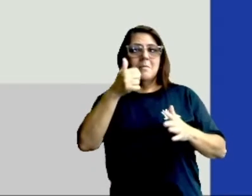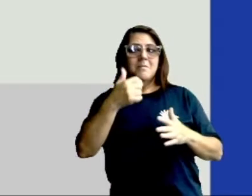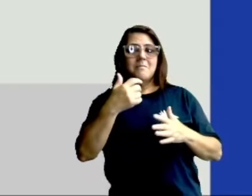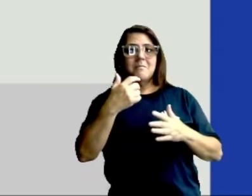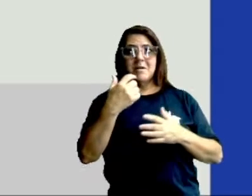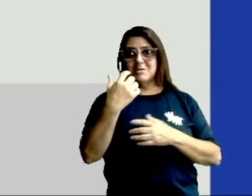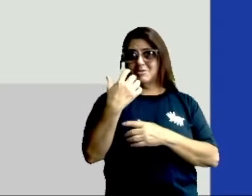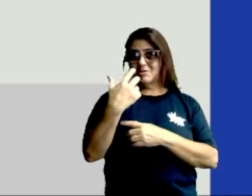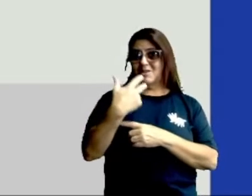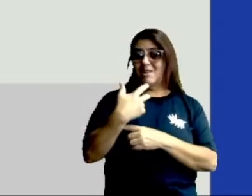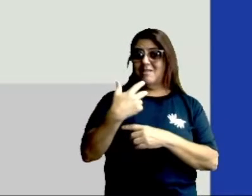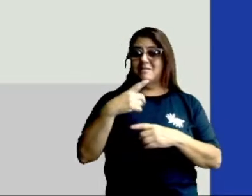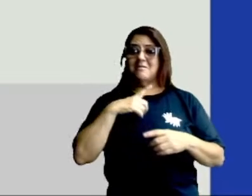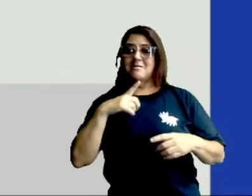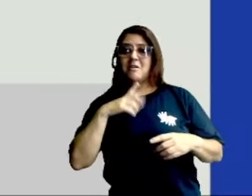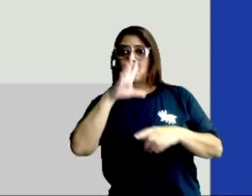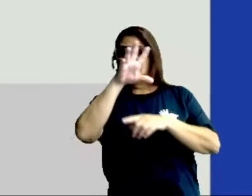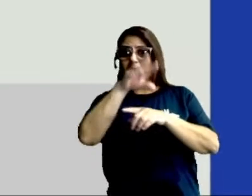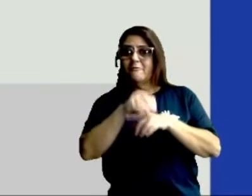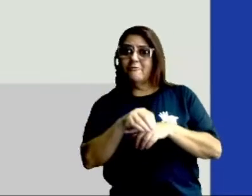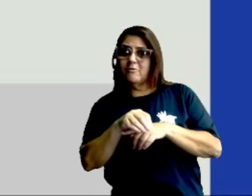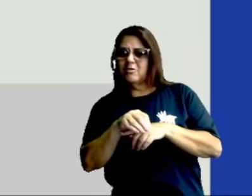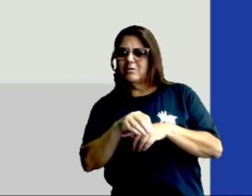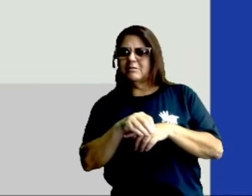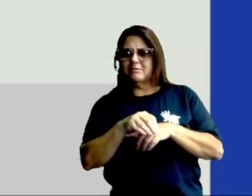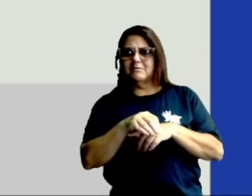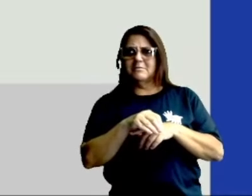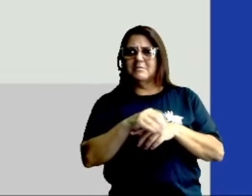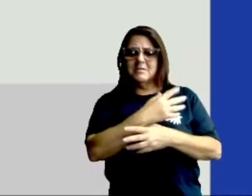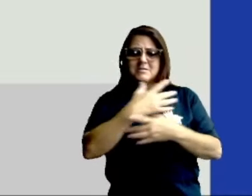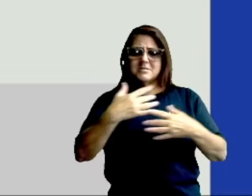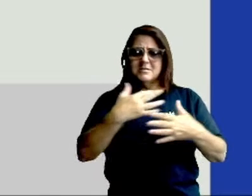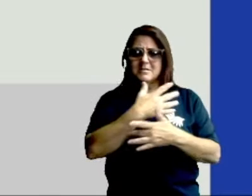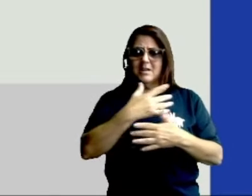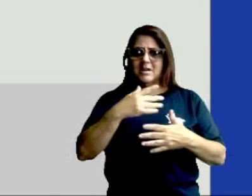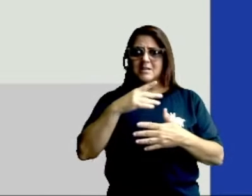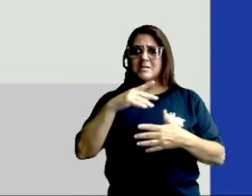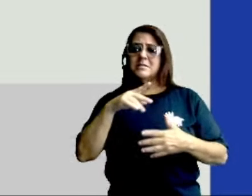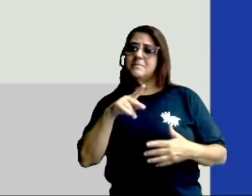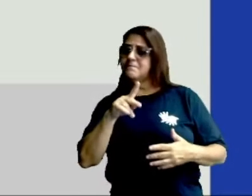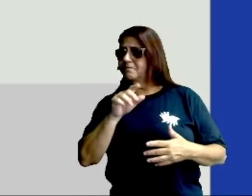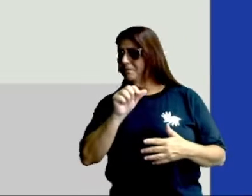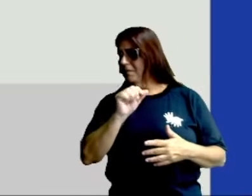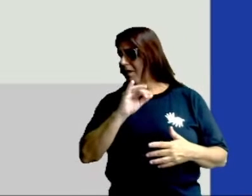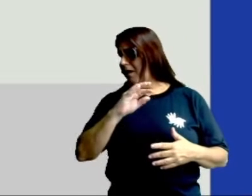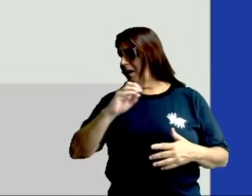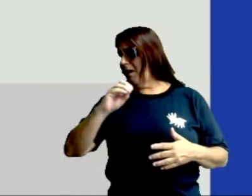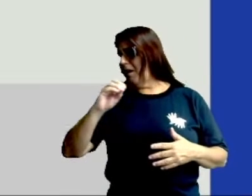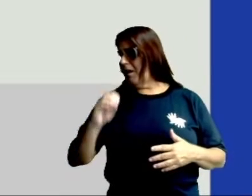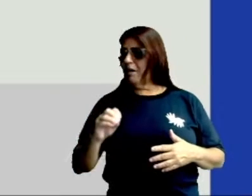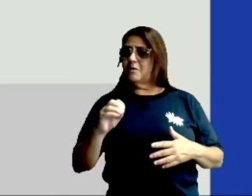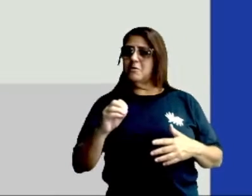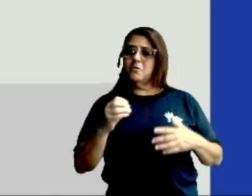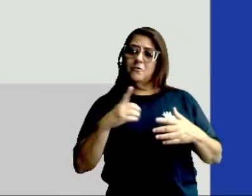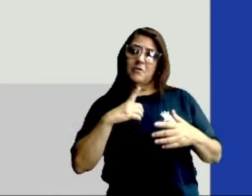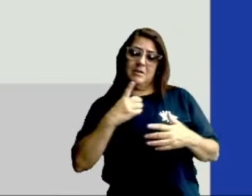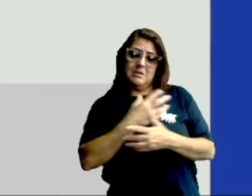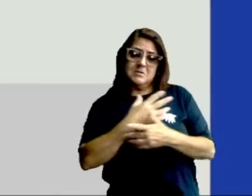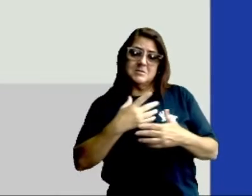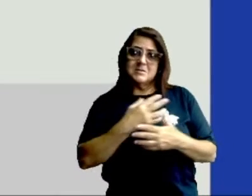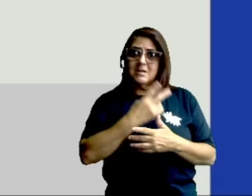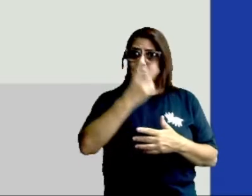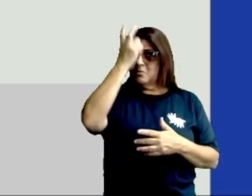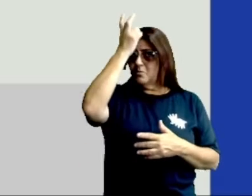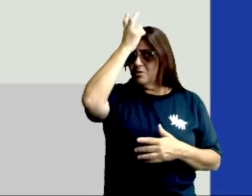slide aí eu trago para vocês uma fotografia essa fotografia da cidade do Cairo e fica lá no Egito tá E